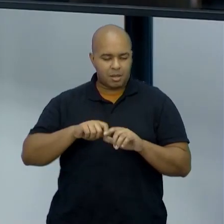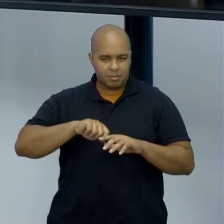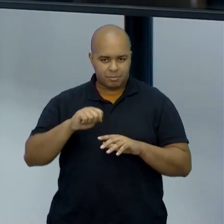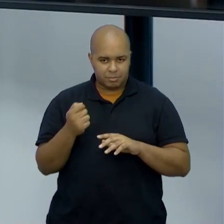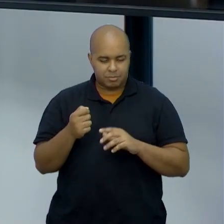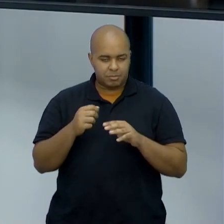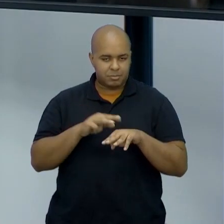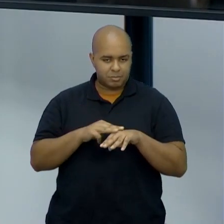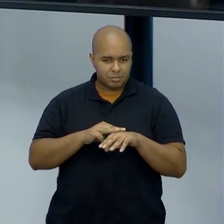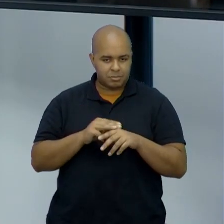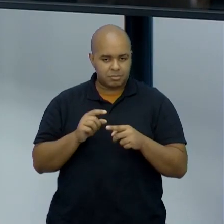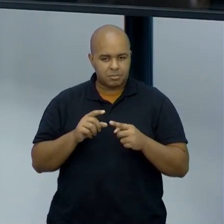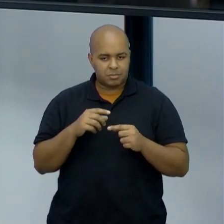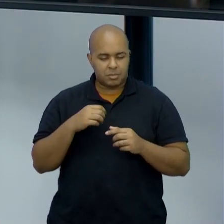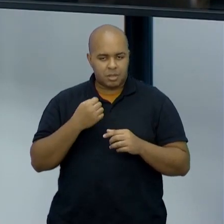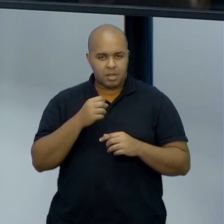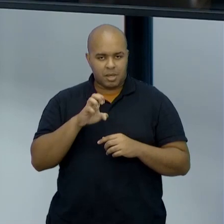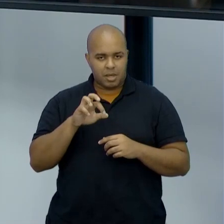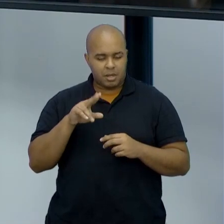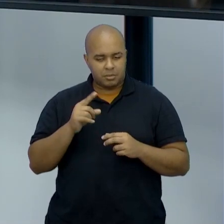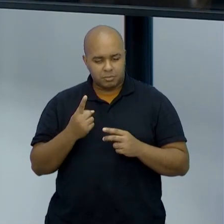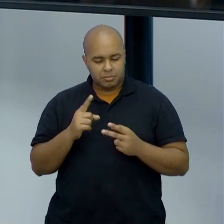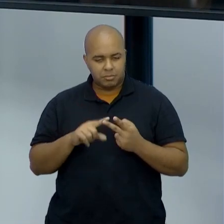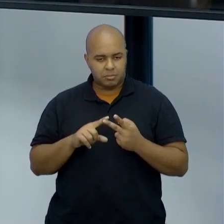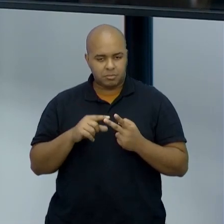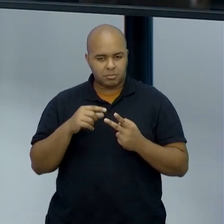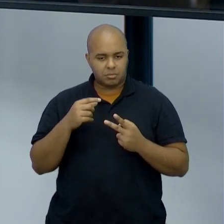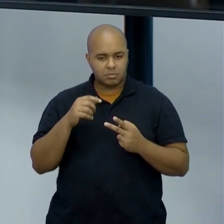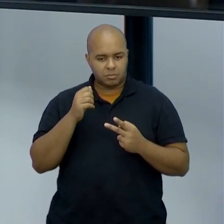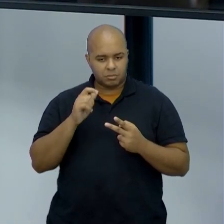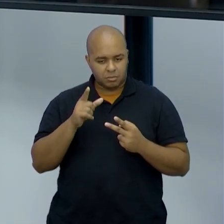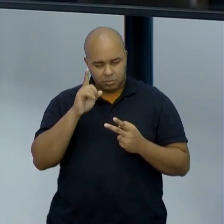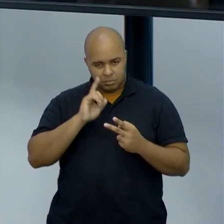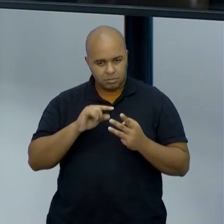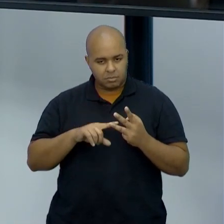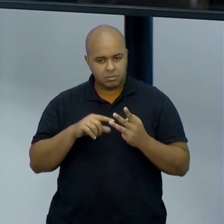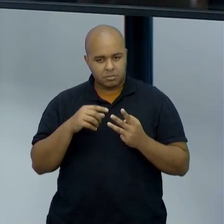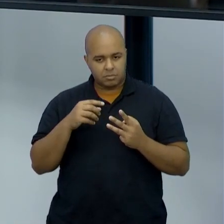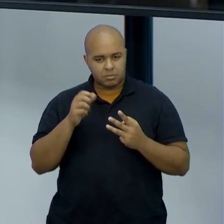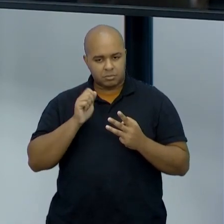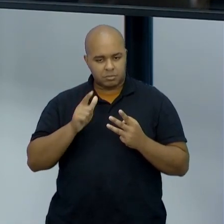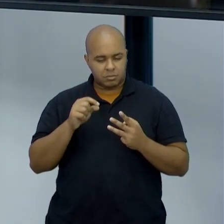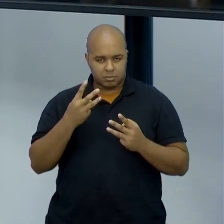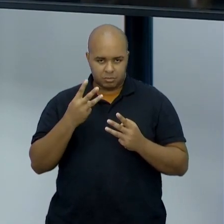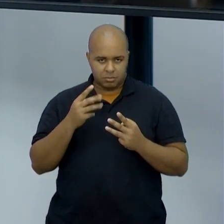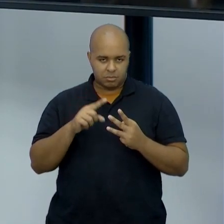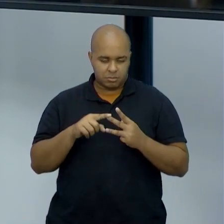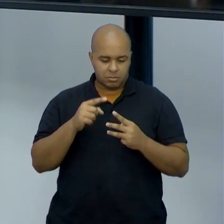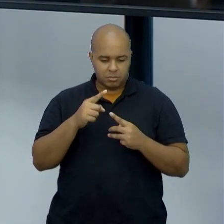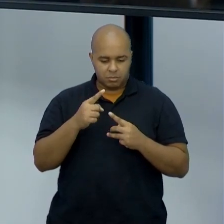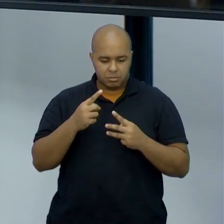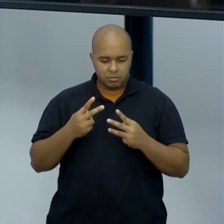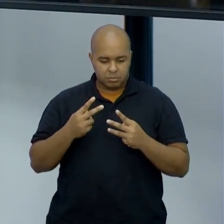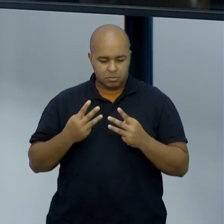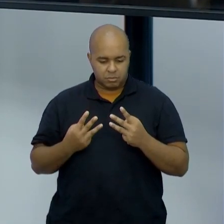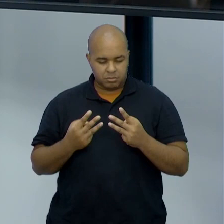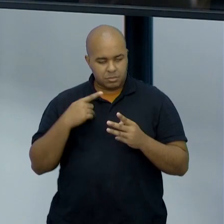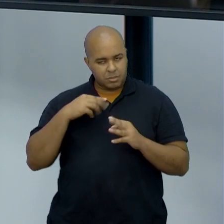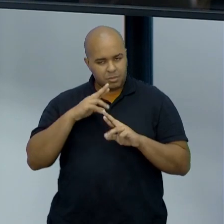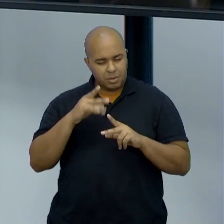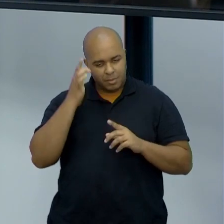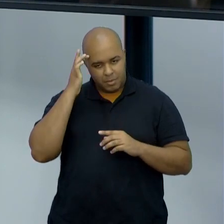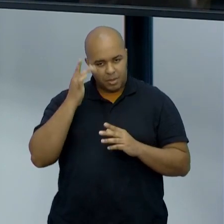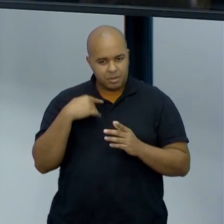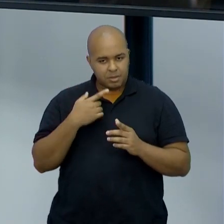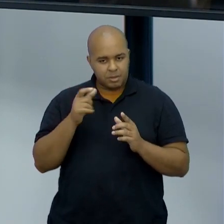1, as cartas amarelas da Era 2 e as cartas azuis da Era 3. Só para ter uma diferenciação mais